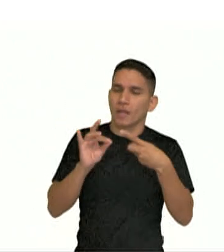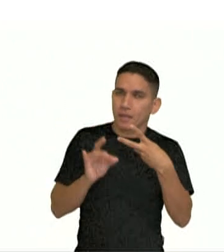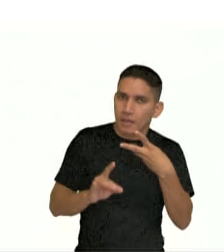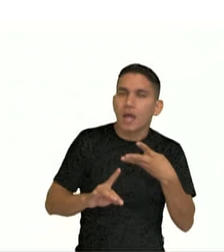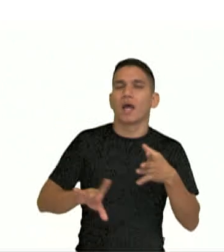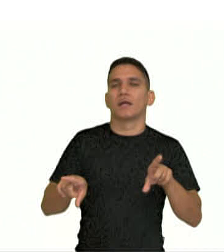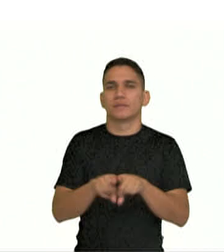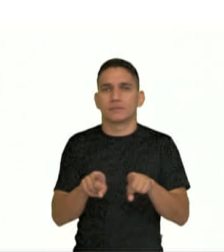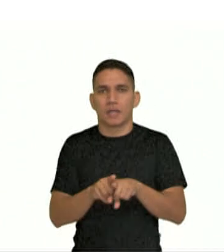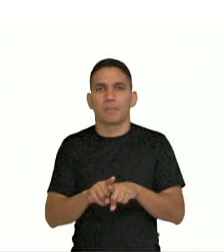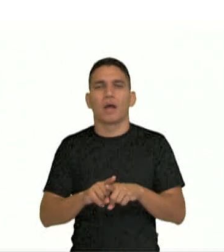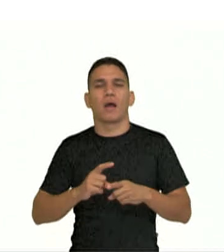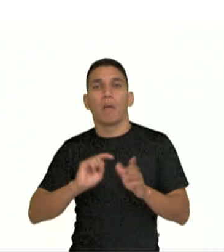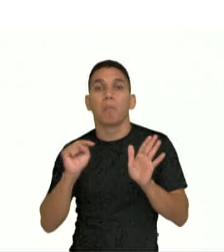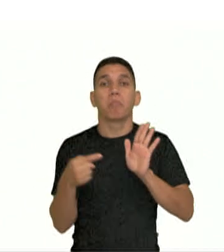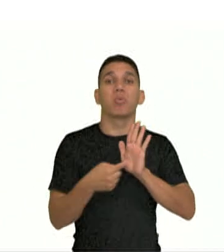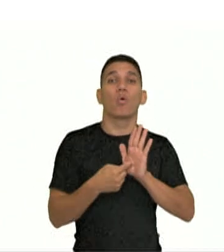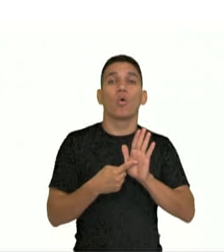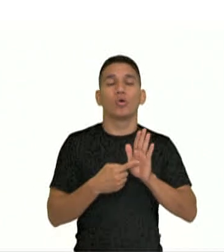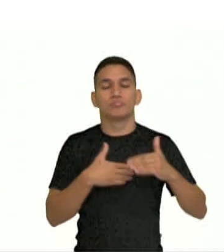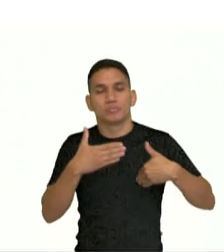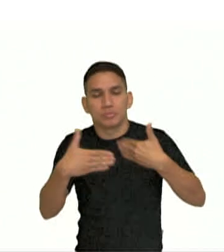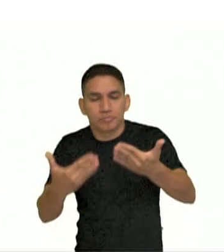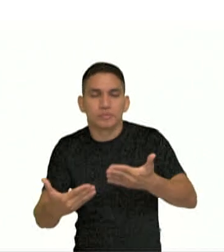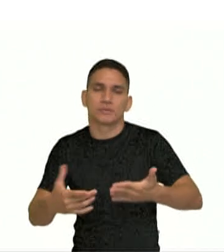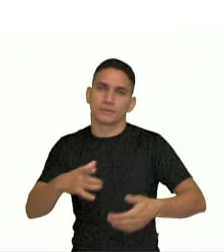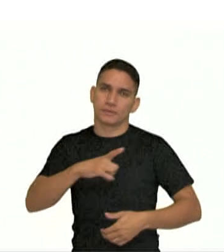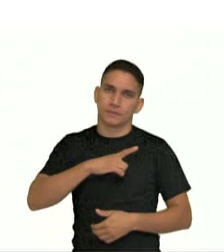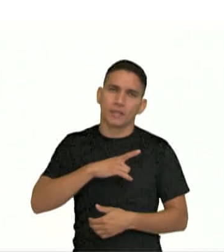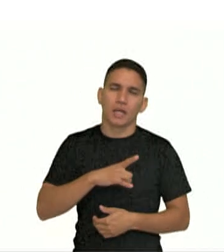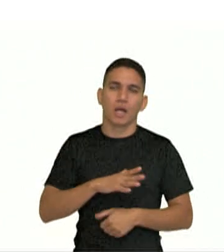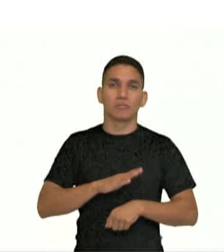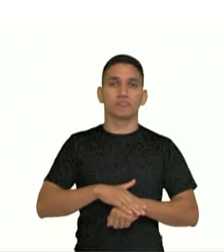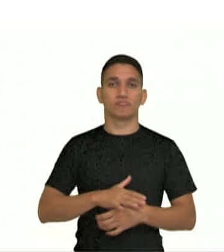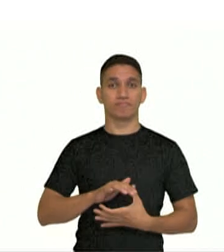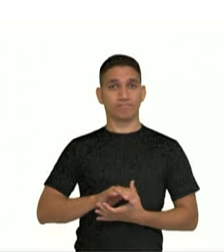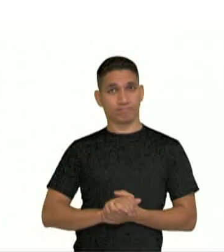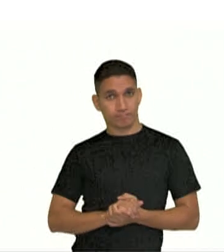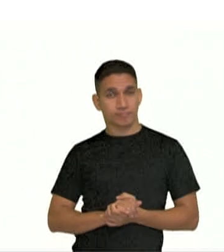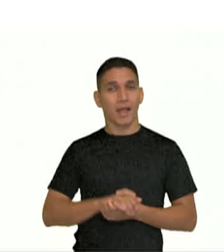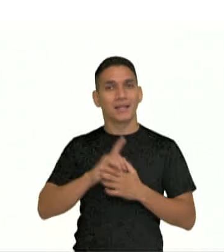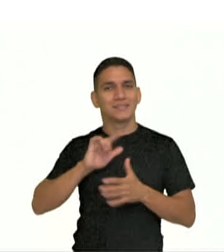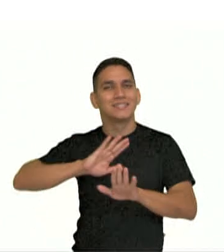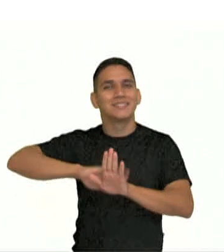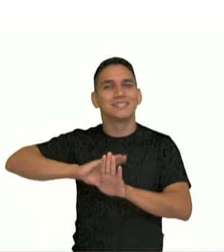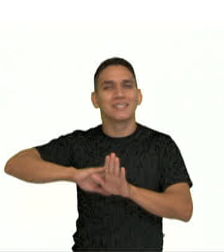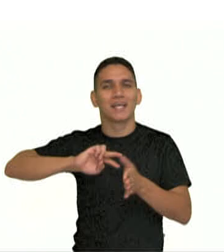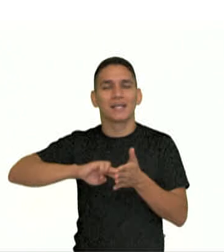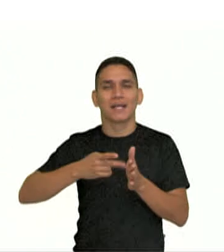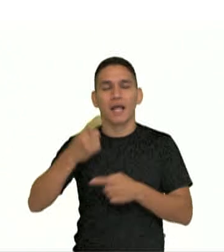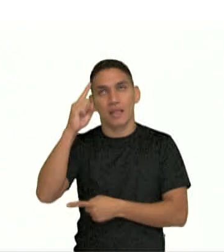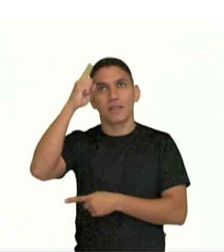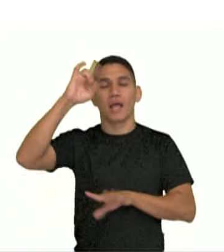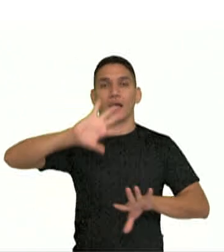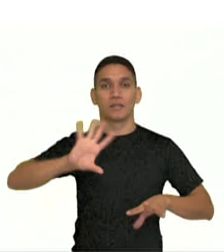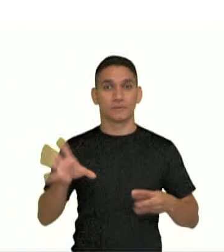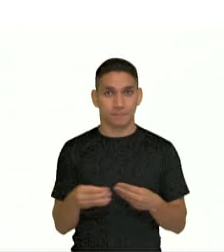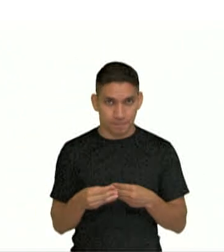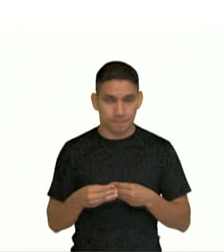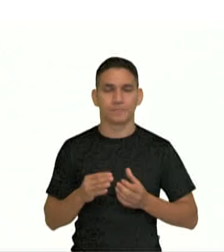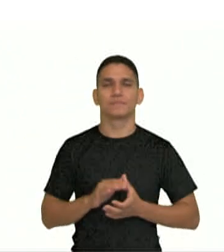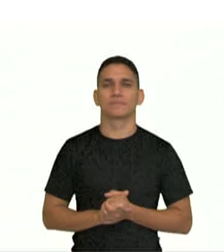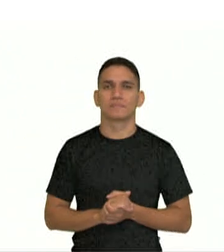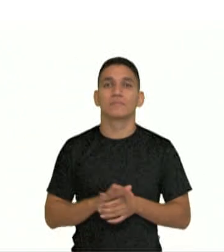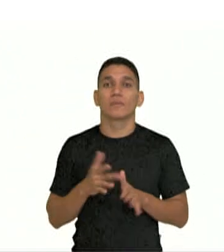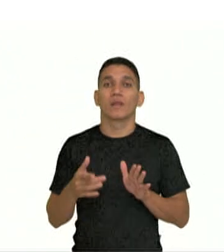pontuação, reticências e pontos finais para encerrar as ideias. Importante, buscar orientação